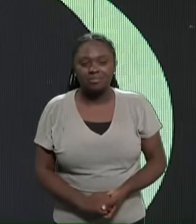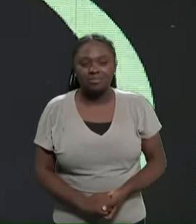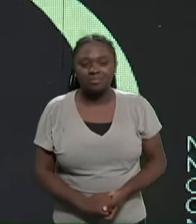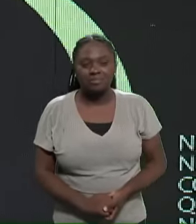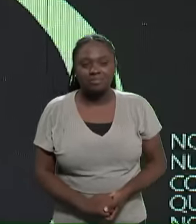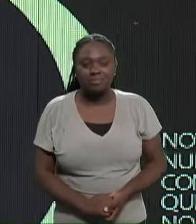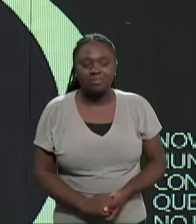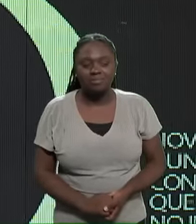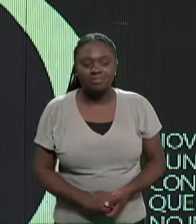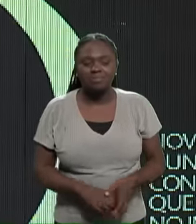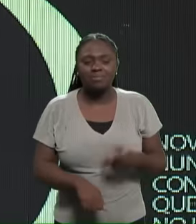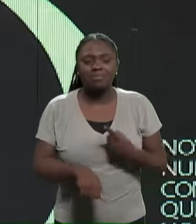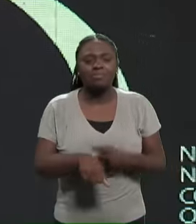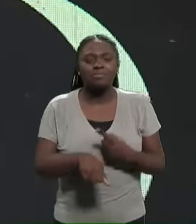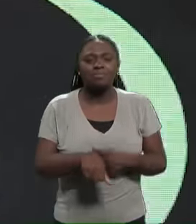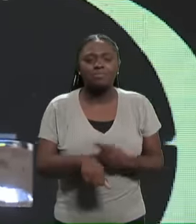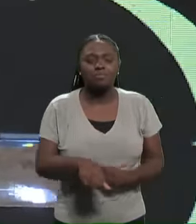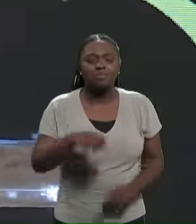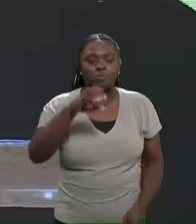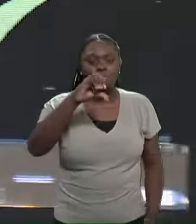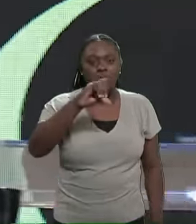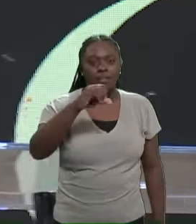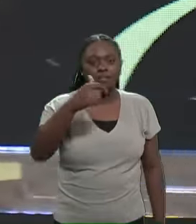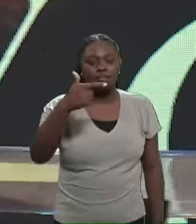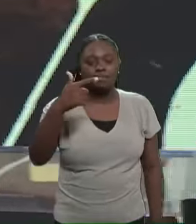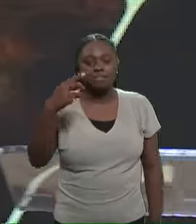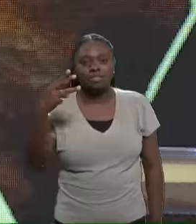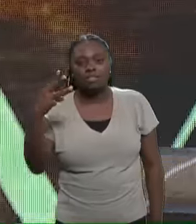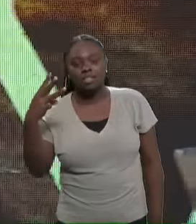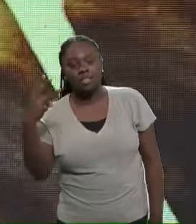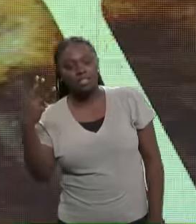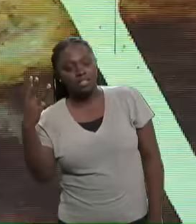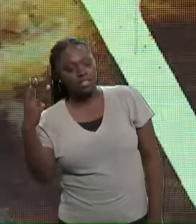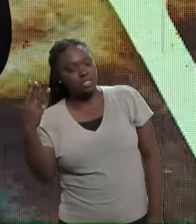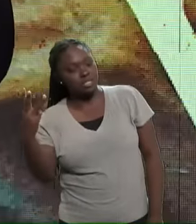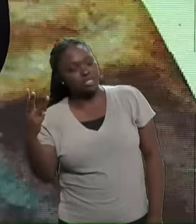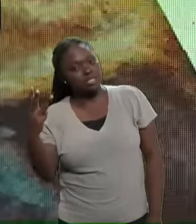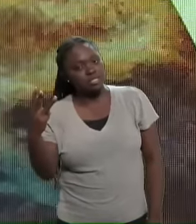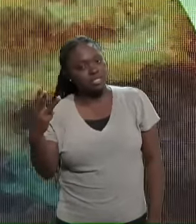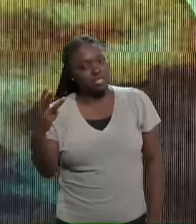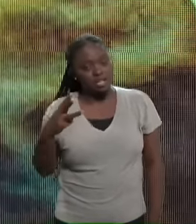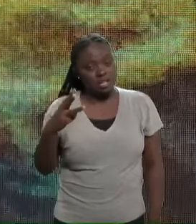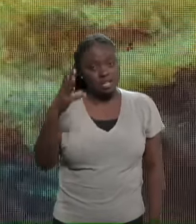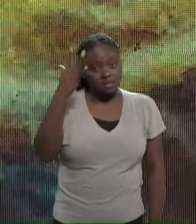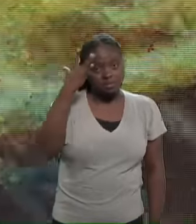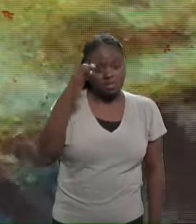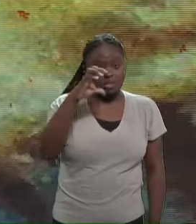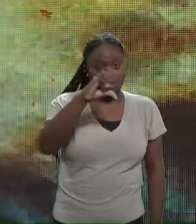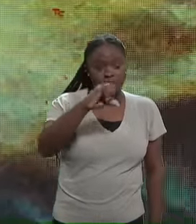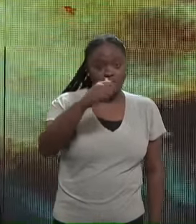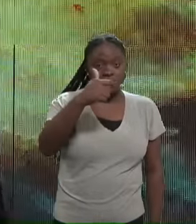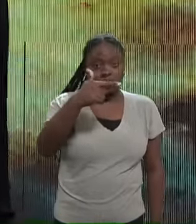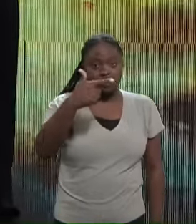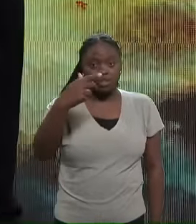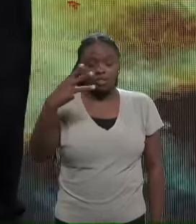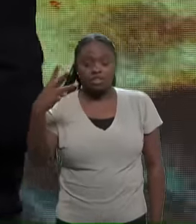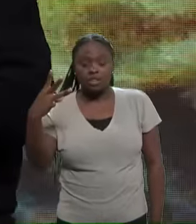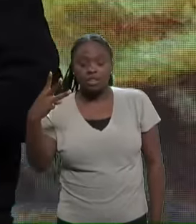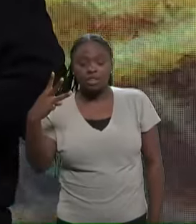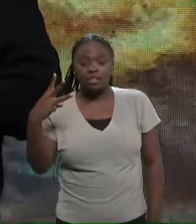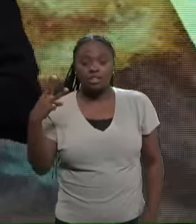Que hora é? 9:23. De aqui a las 9:23 da noite da manhã, quantas horas vão passar?